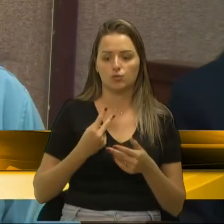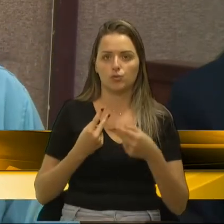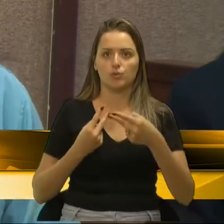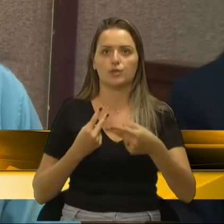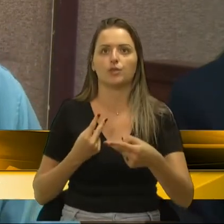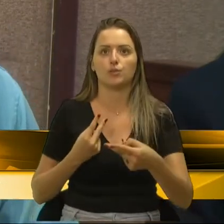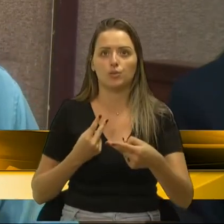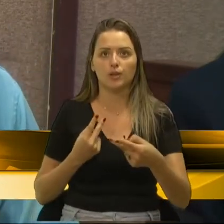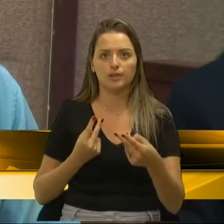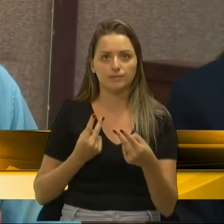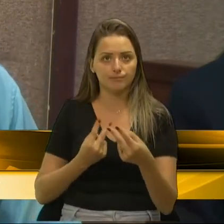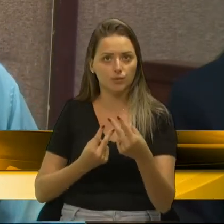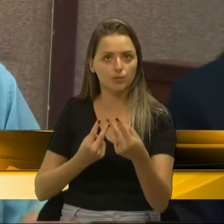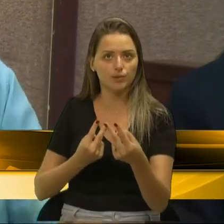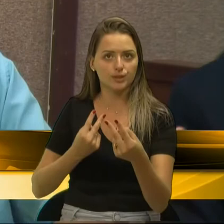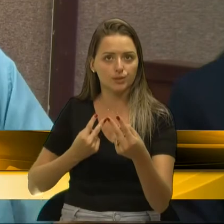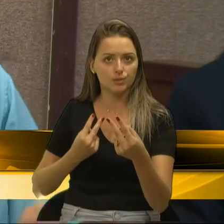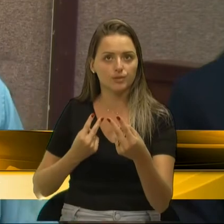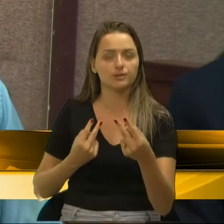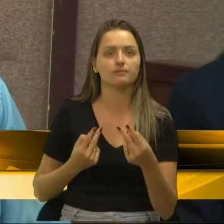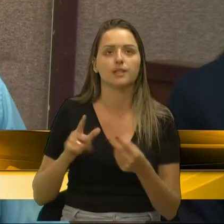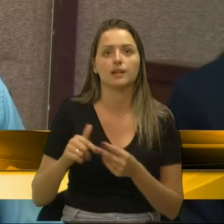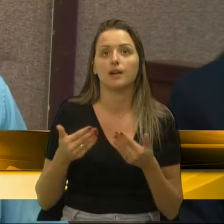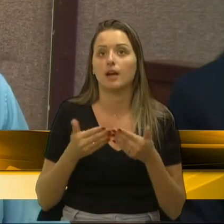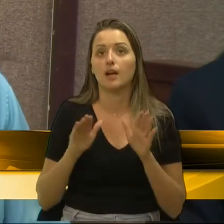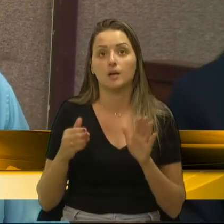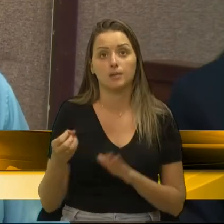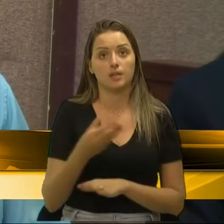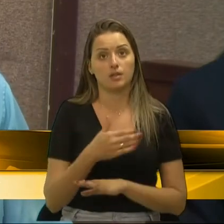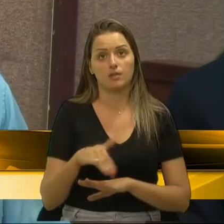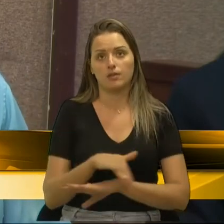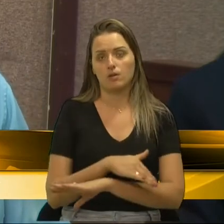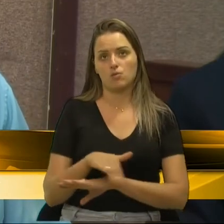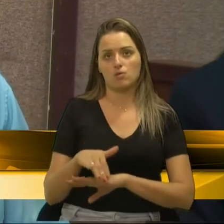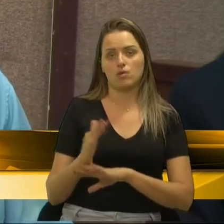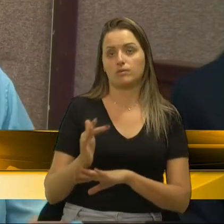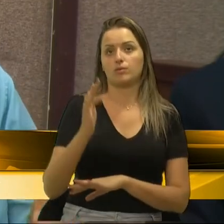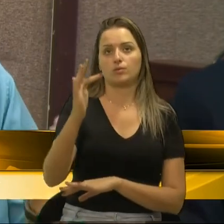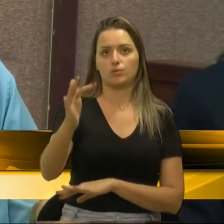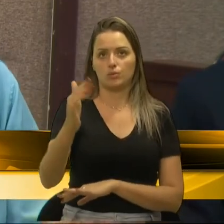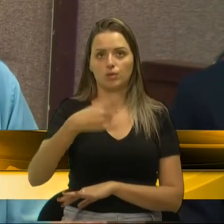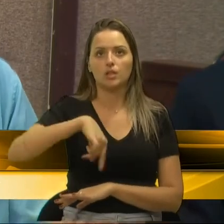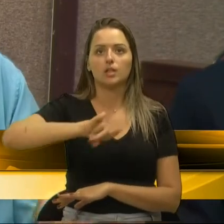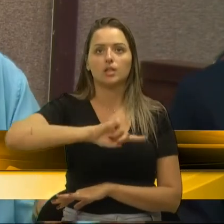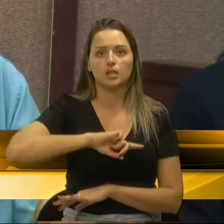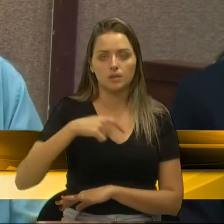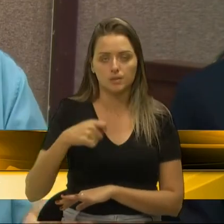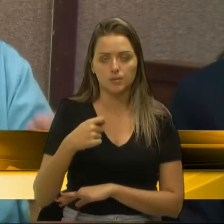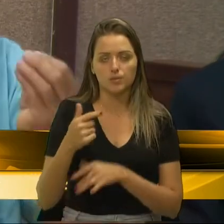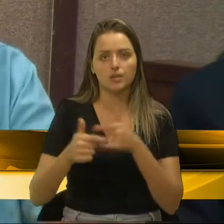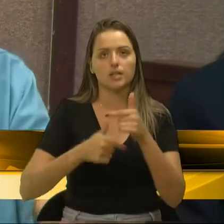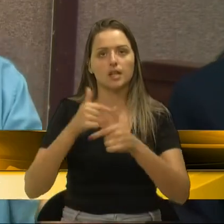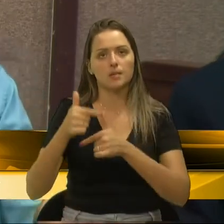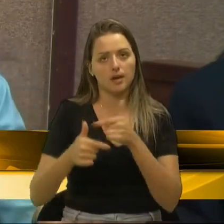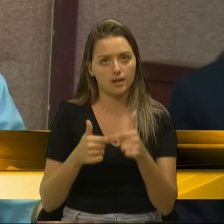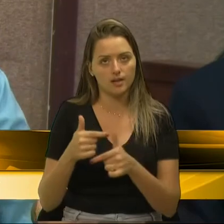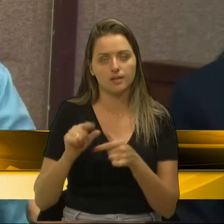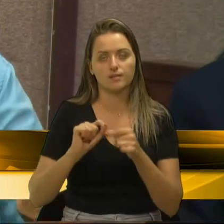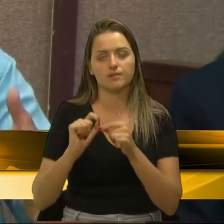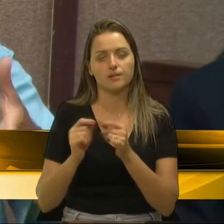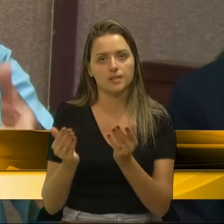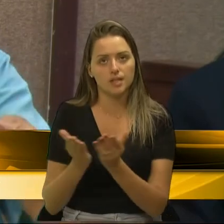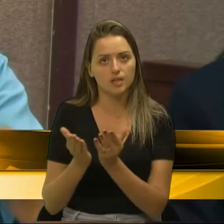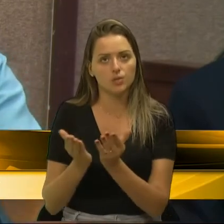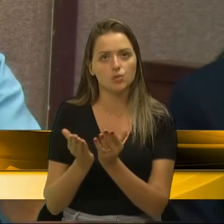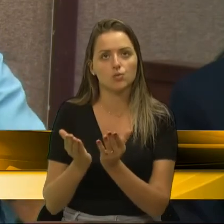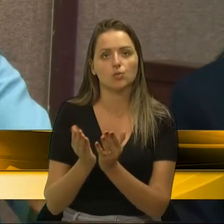baixo, umas ruas que sejam abertas no futuro. Nós precisamos trabalhar em cima disso, fazer um estudo,